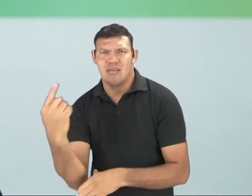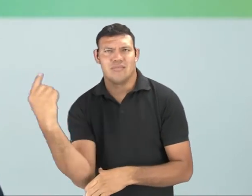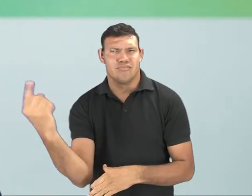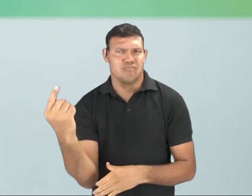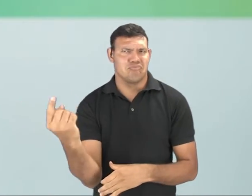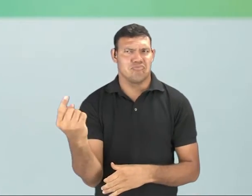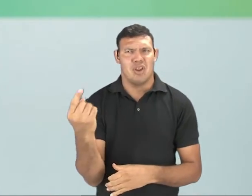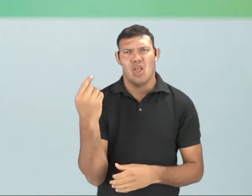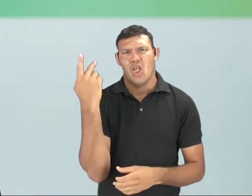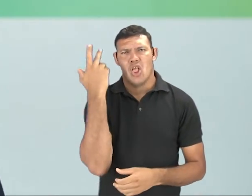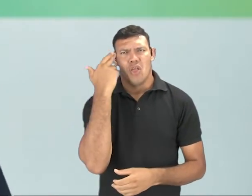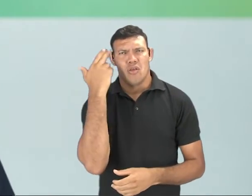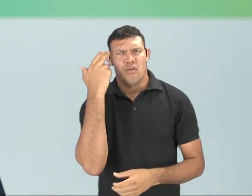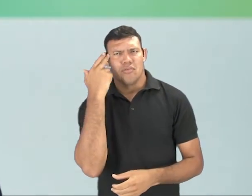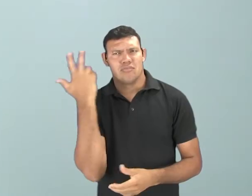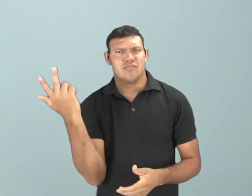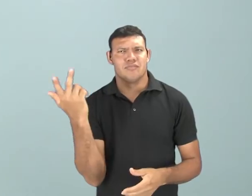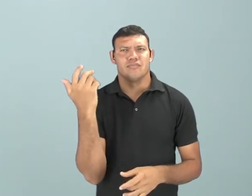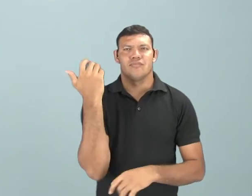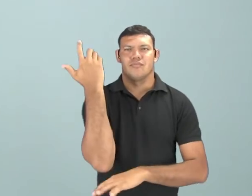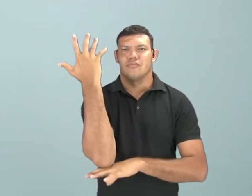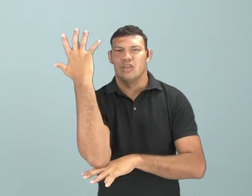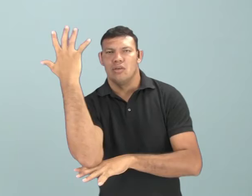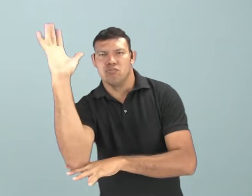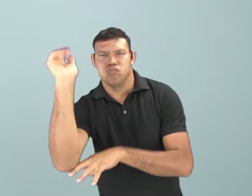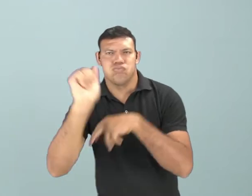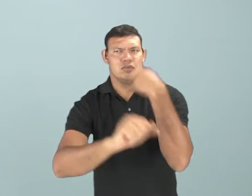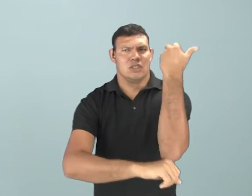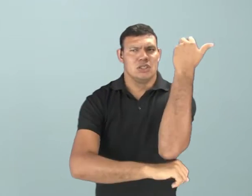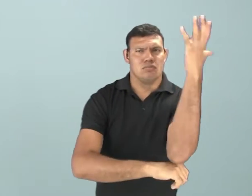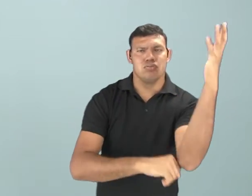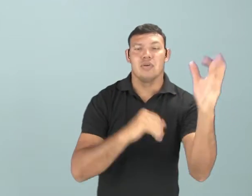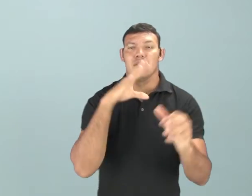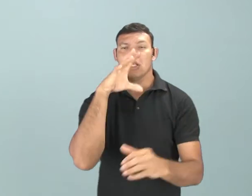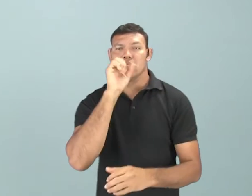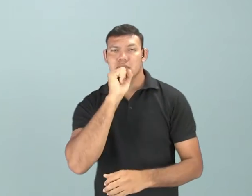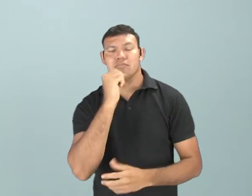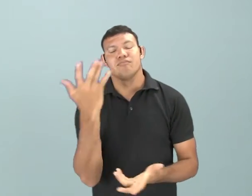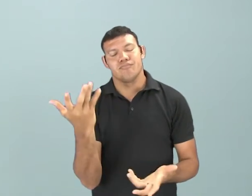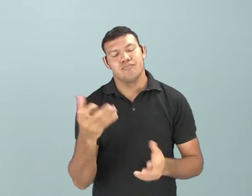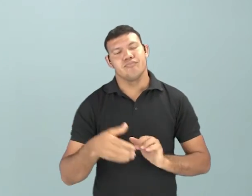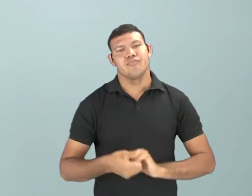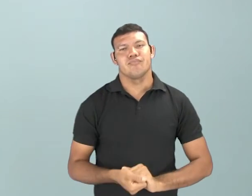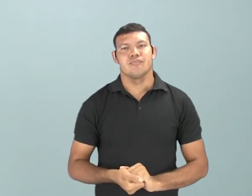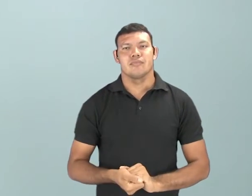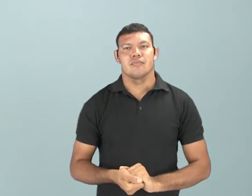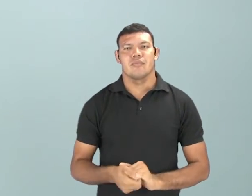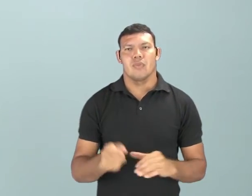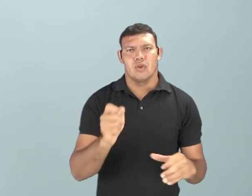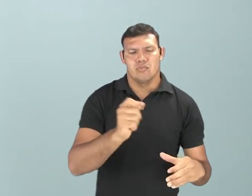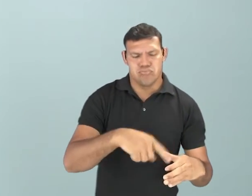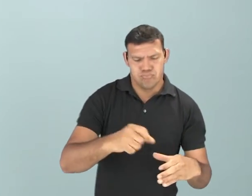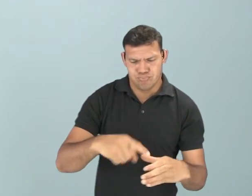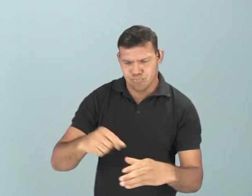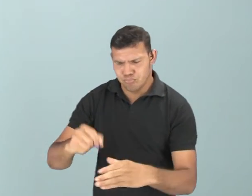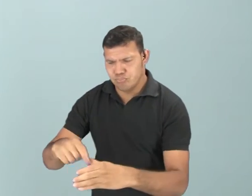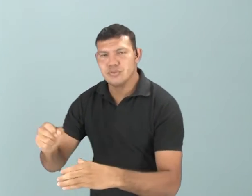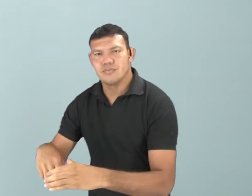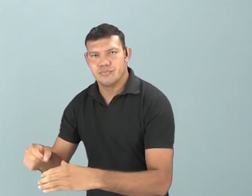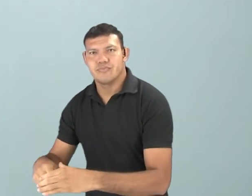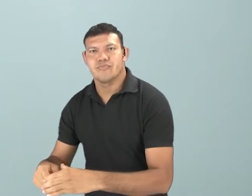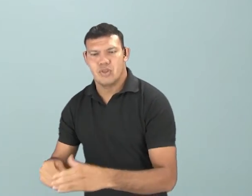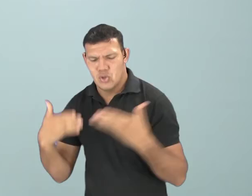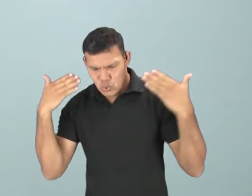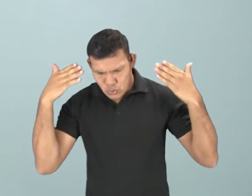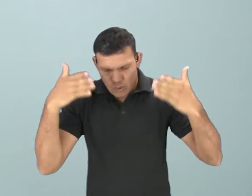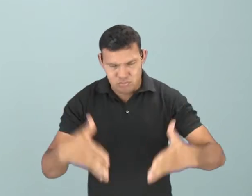ver poucos pés de laranja cultivado pelos agricultores aqui. Então, plantation é isso, monocultura focar